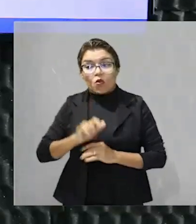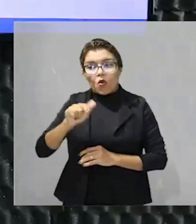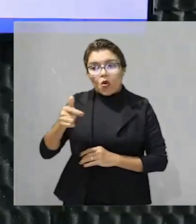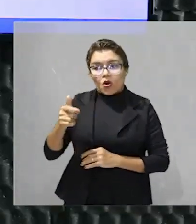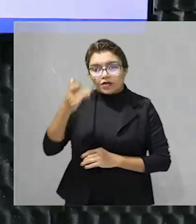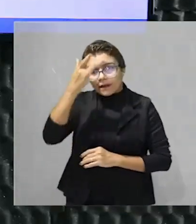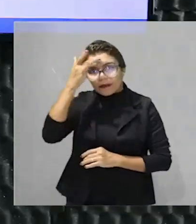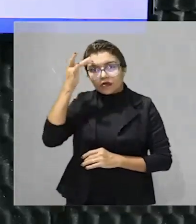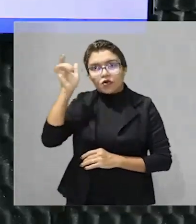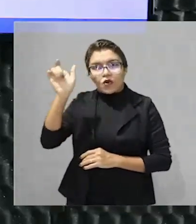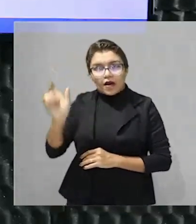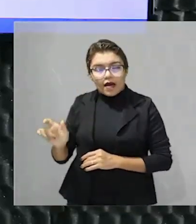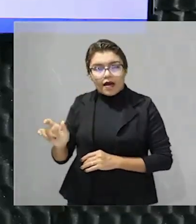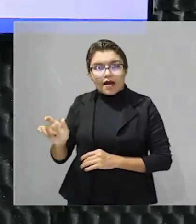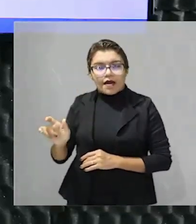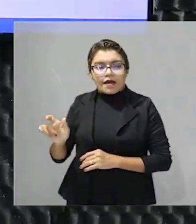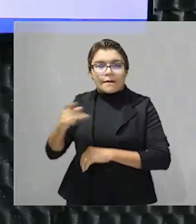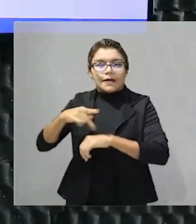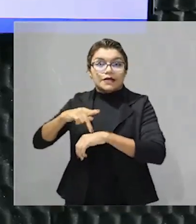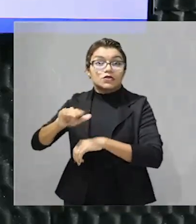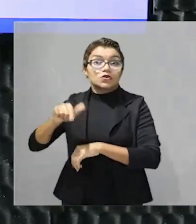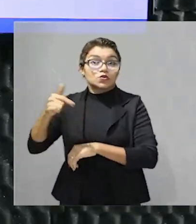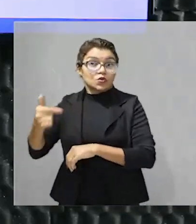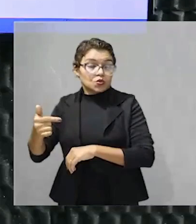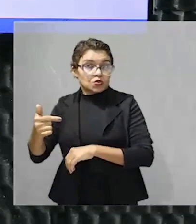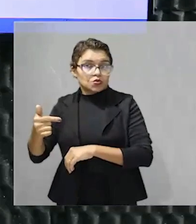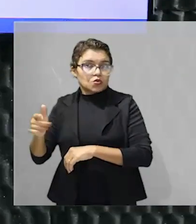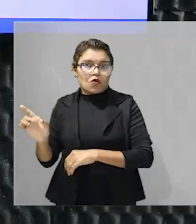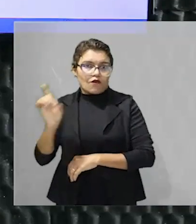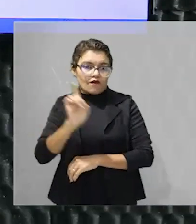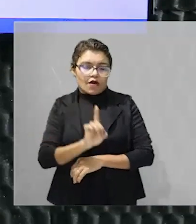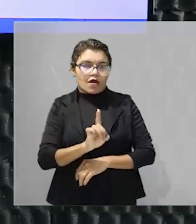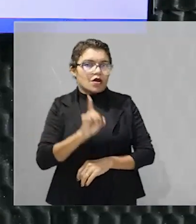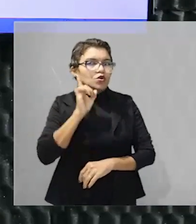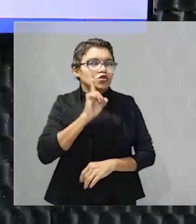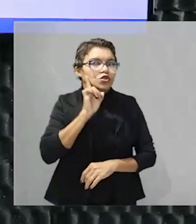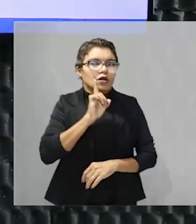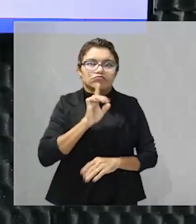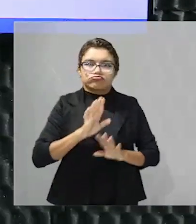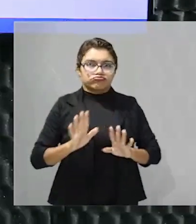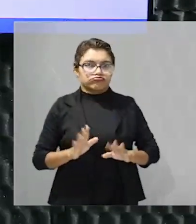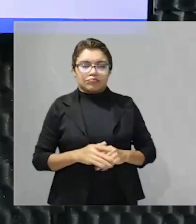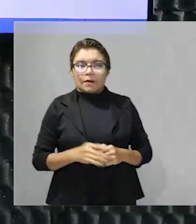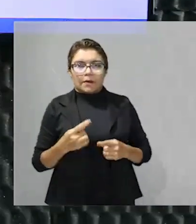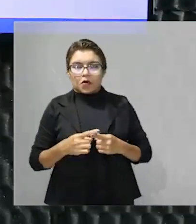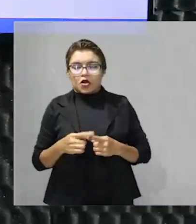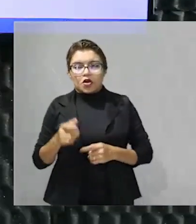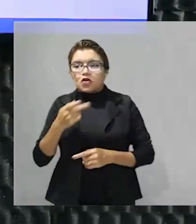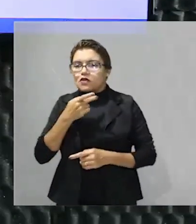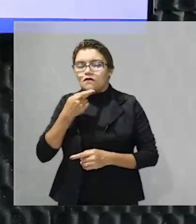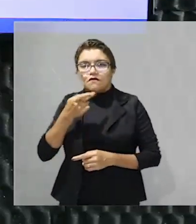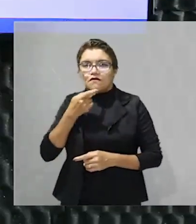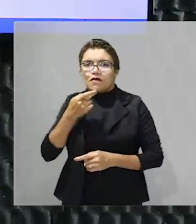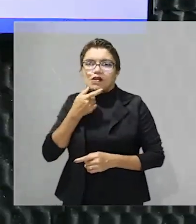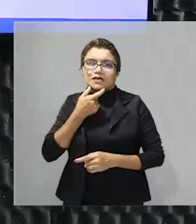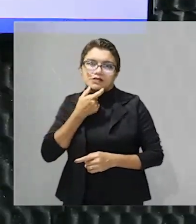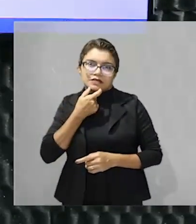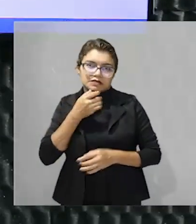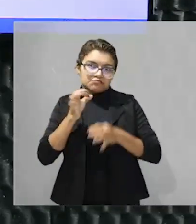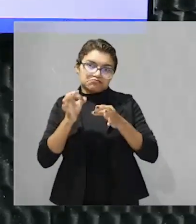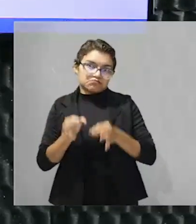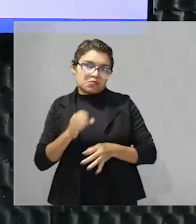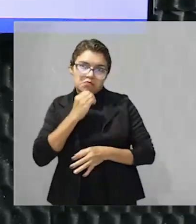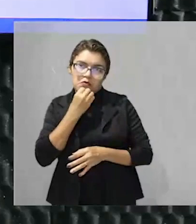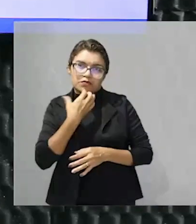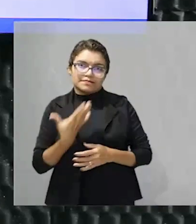um latino, que ele não deveria estar nos Estados Unidos, considerando que ele não fala inglês